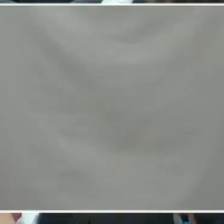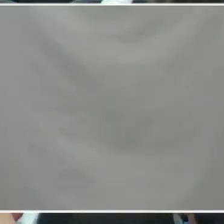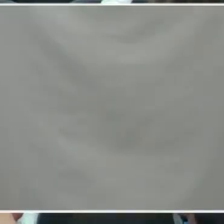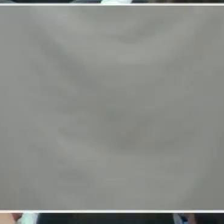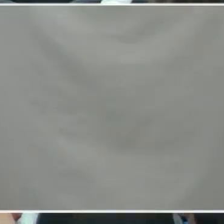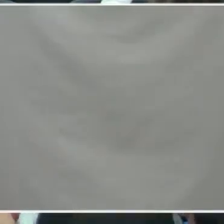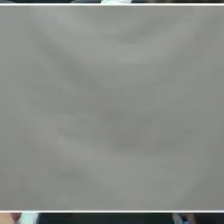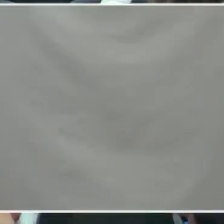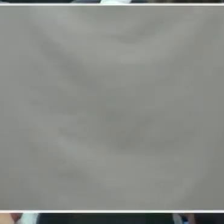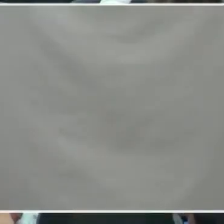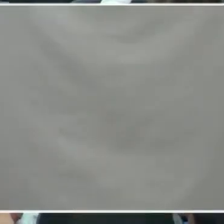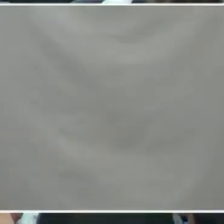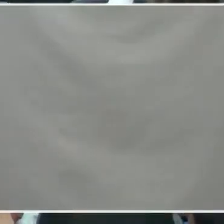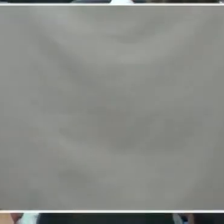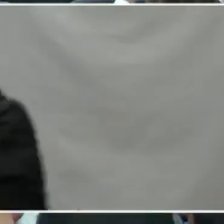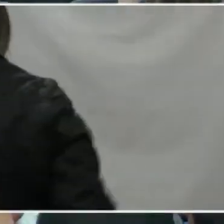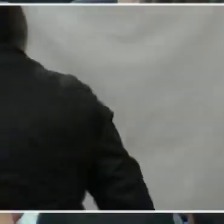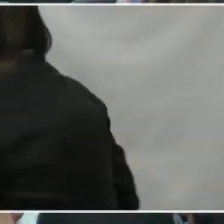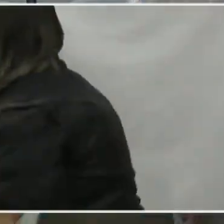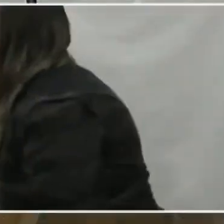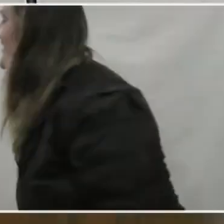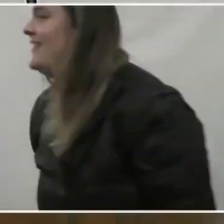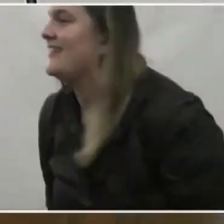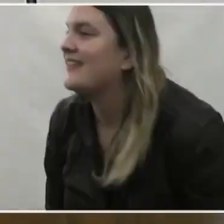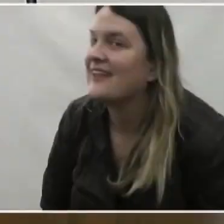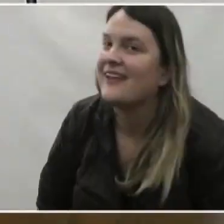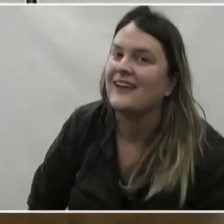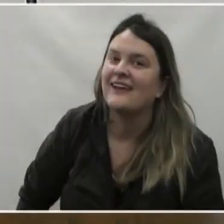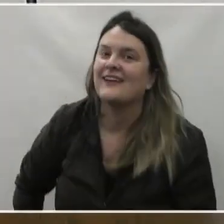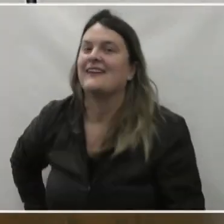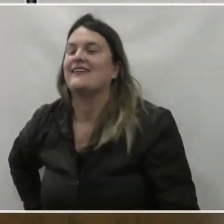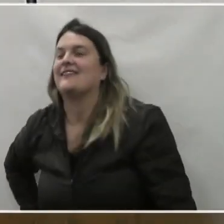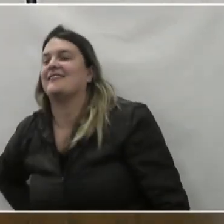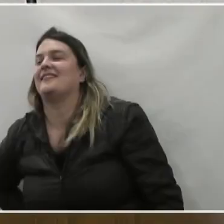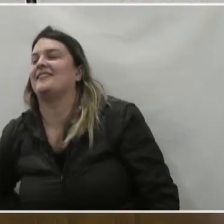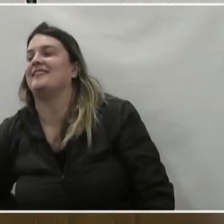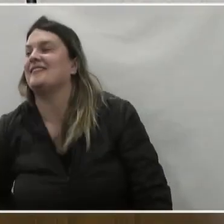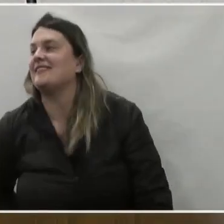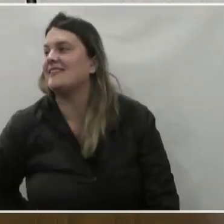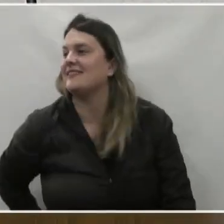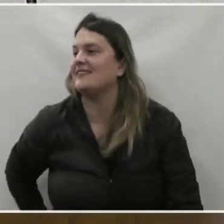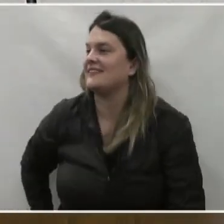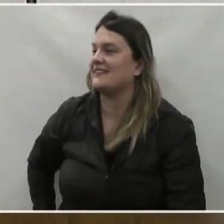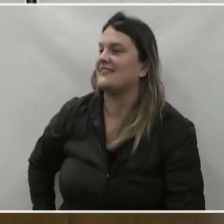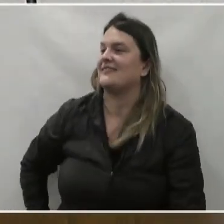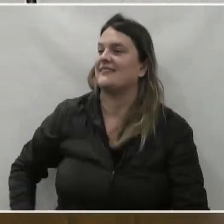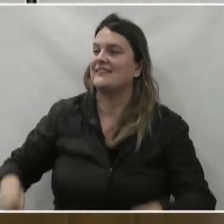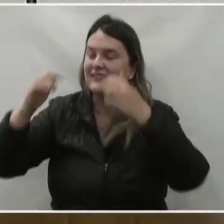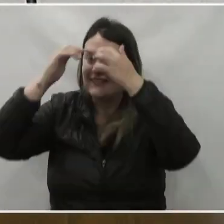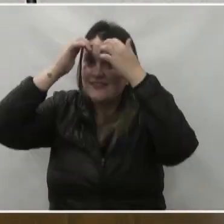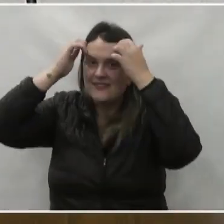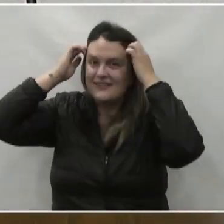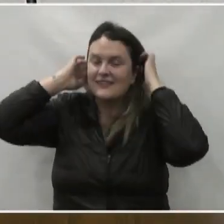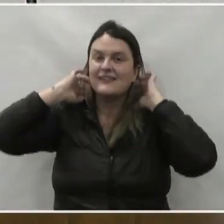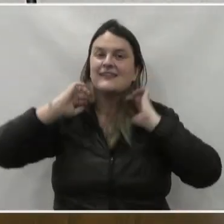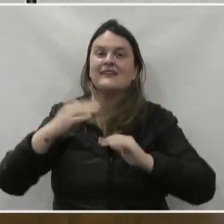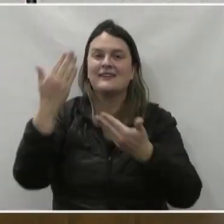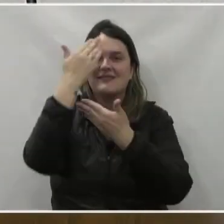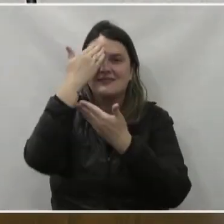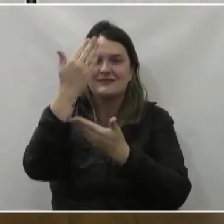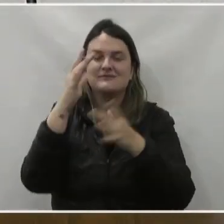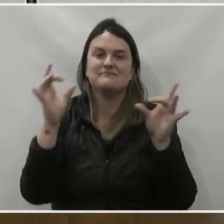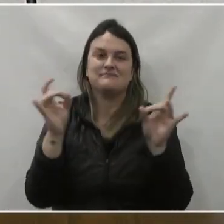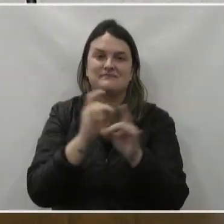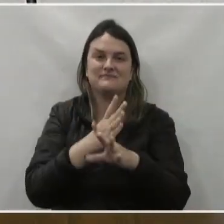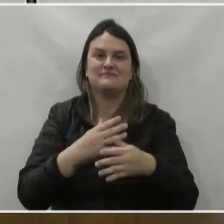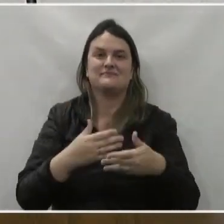E agradecendo a presença de todos, encerramos este ato solene, alusivo aos professores, deixando todos à